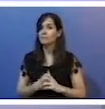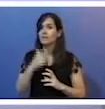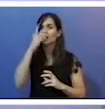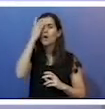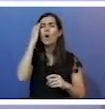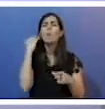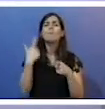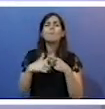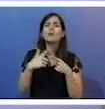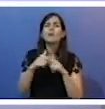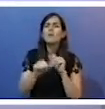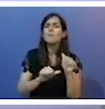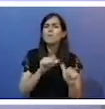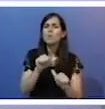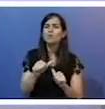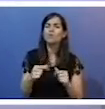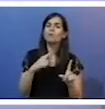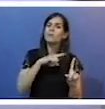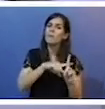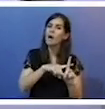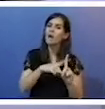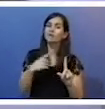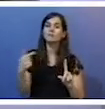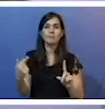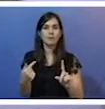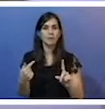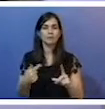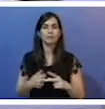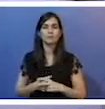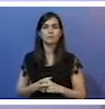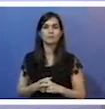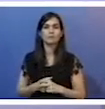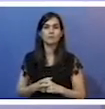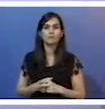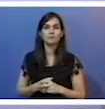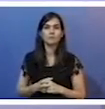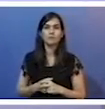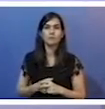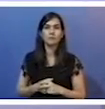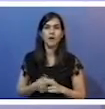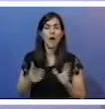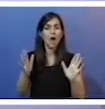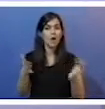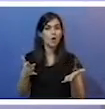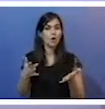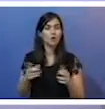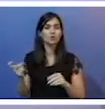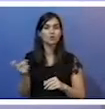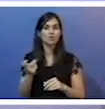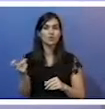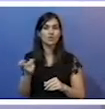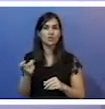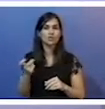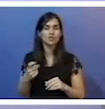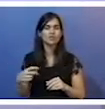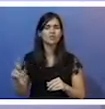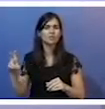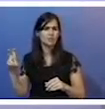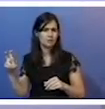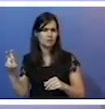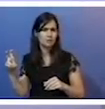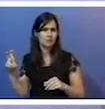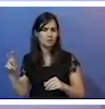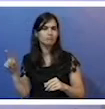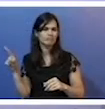regra de sinal muda quando é conta de mais e menos e agora eu vou passar esse x e esses cinco os